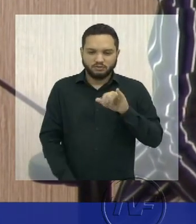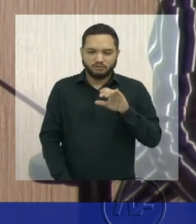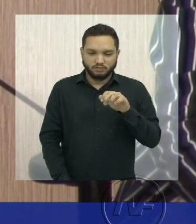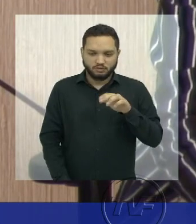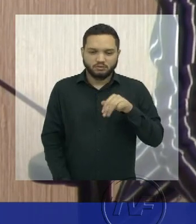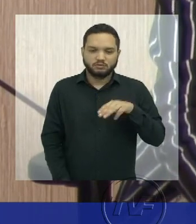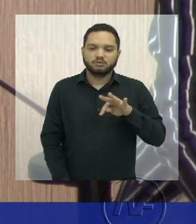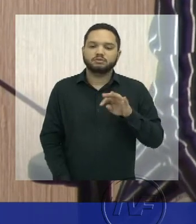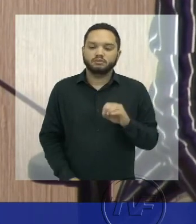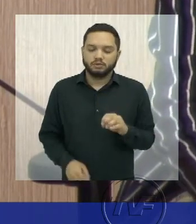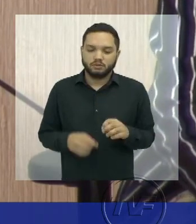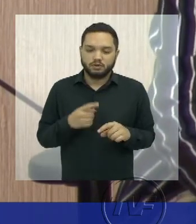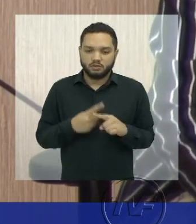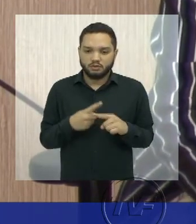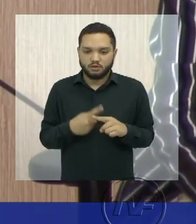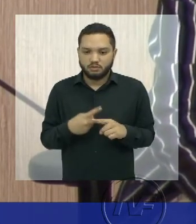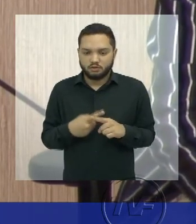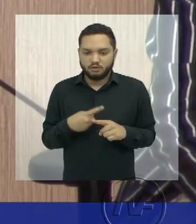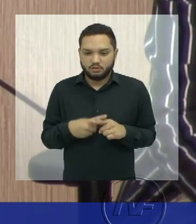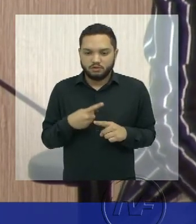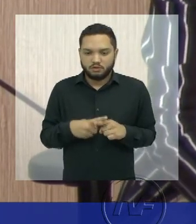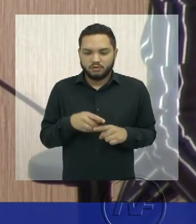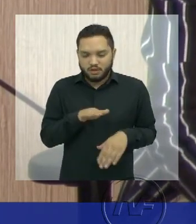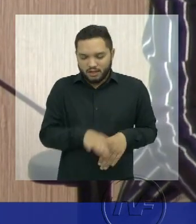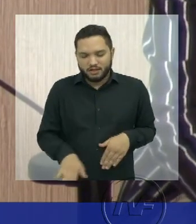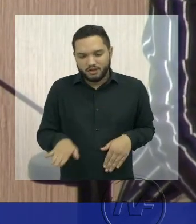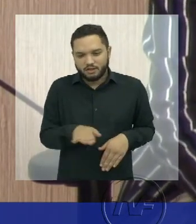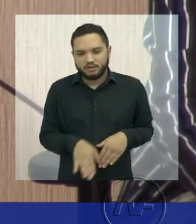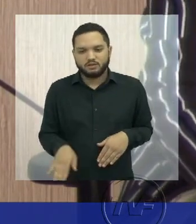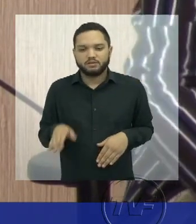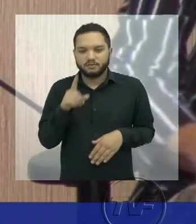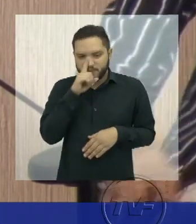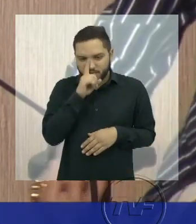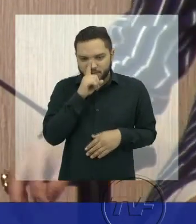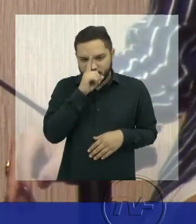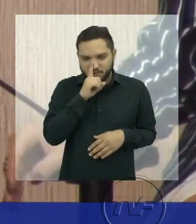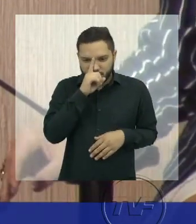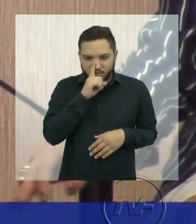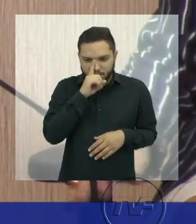exatamente pela vulnerabilidade desse público, que é muito grande.